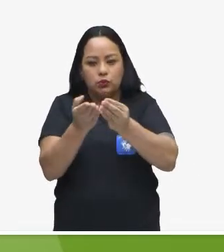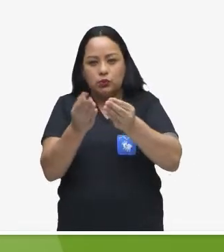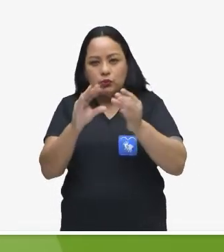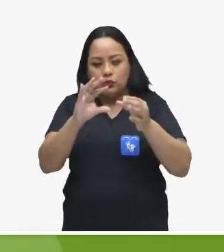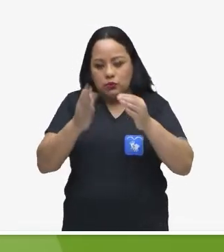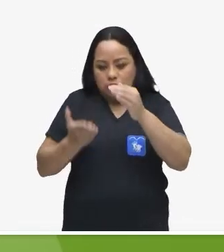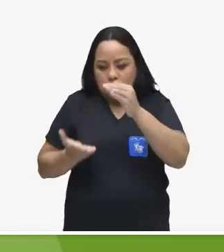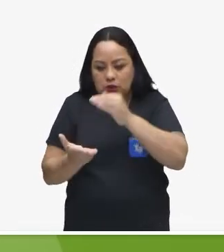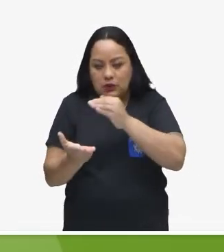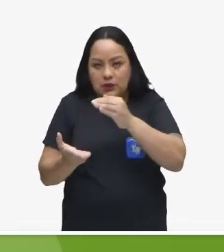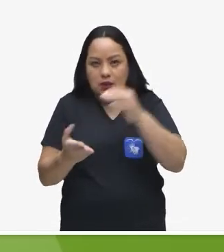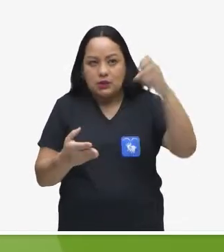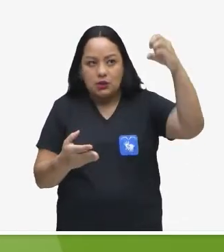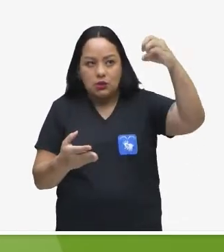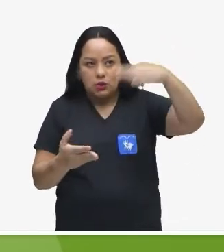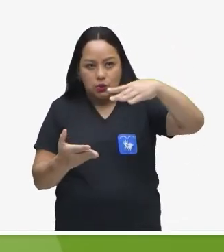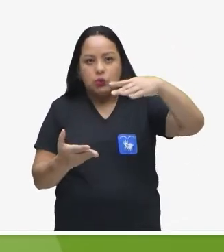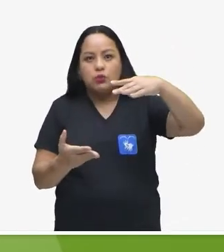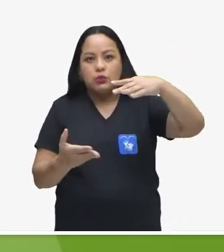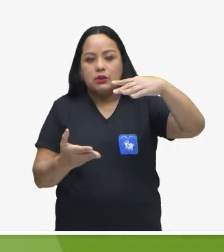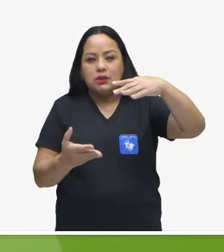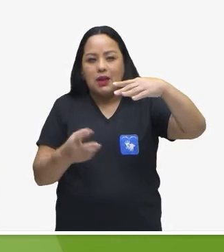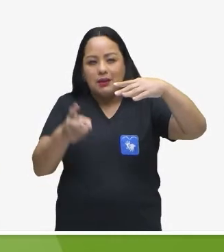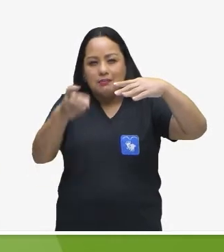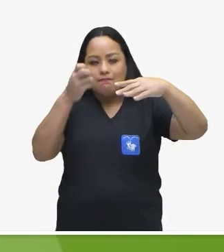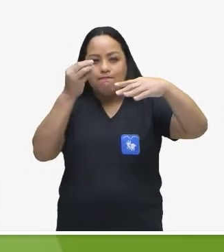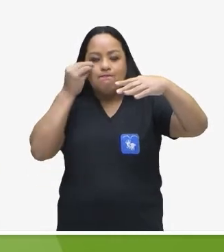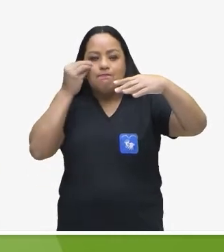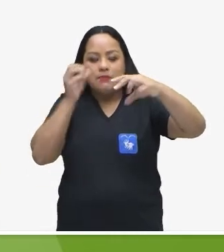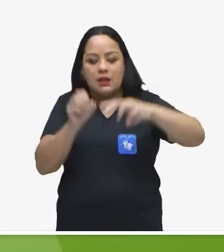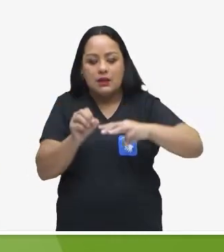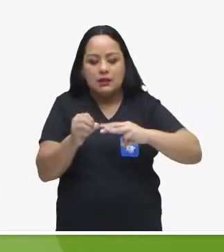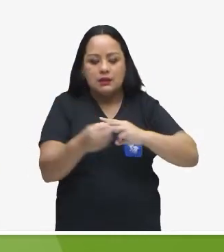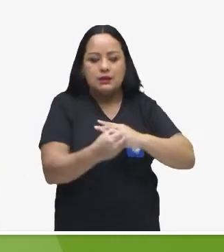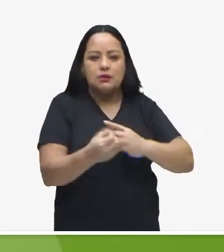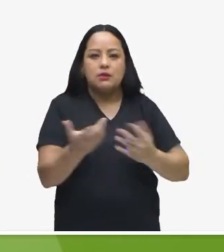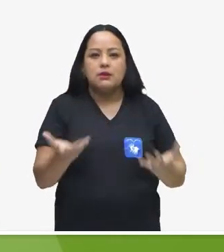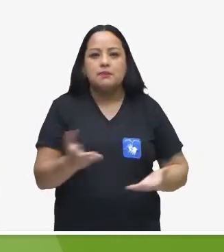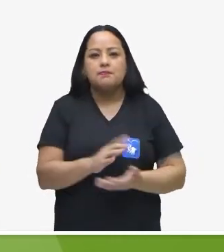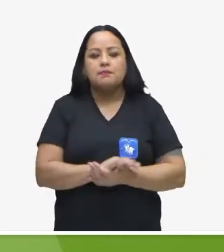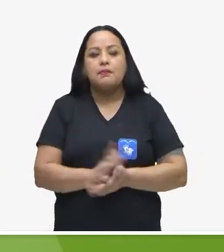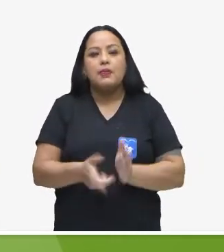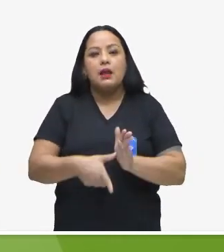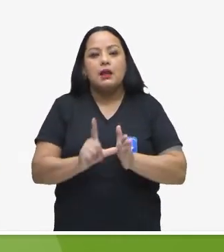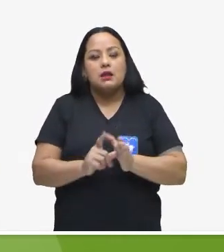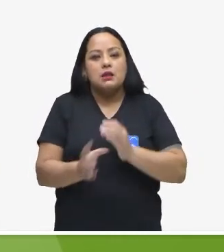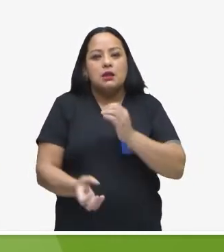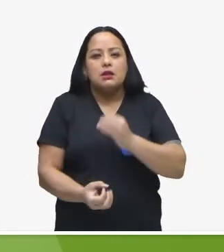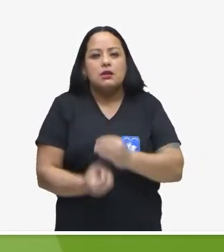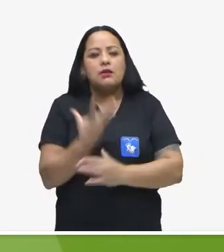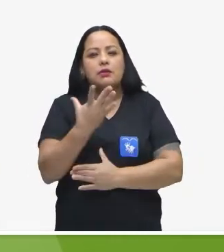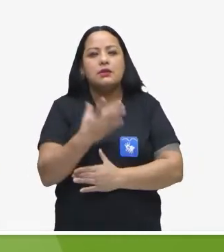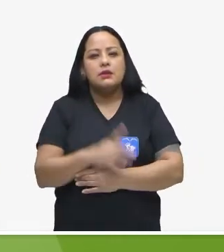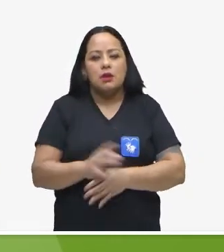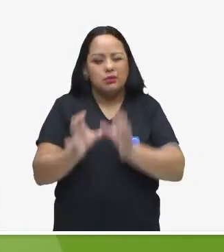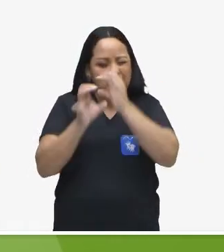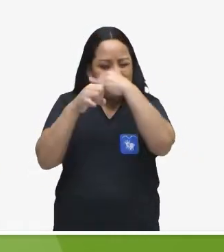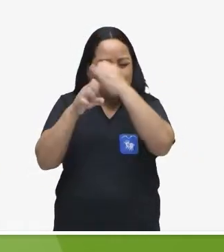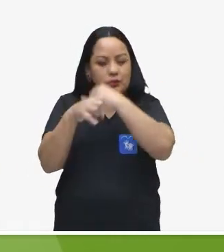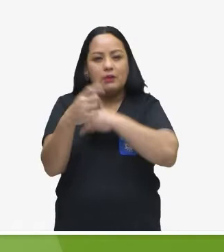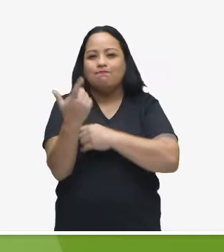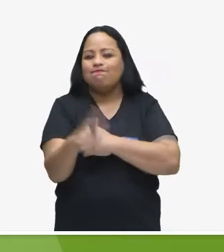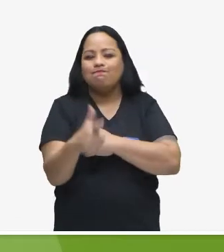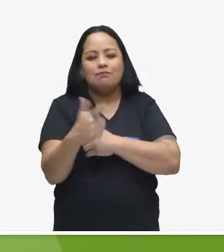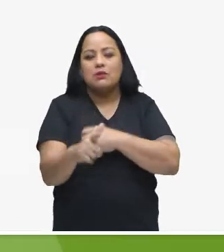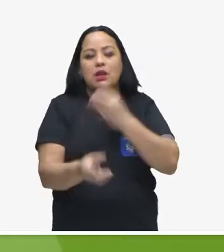feixe de luz, que a gente consegue observar as células, tá? Então, antes da invenção do microscópio, não se